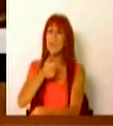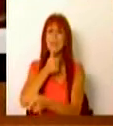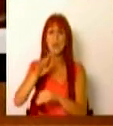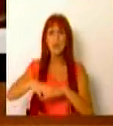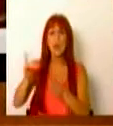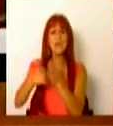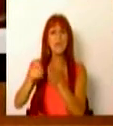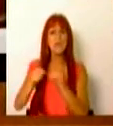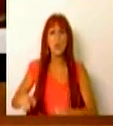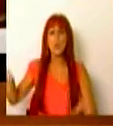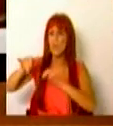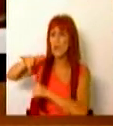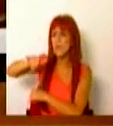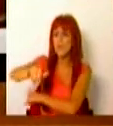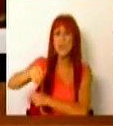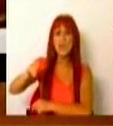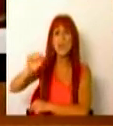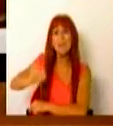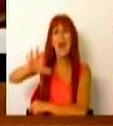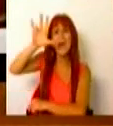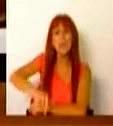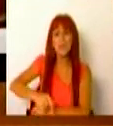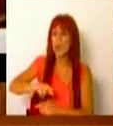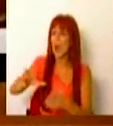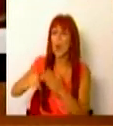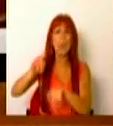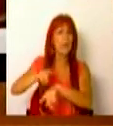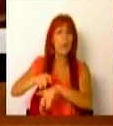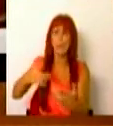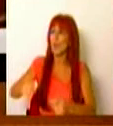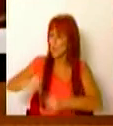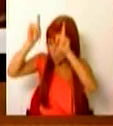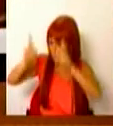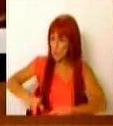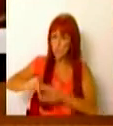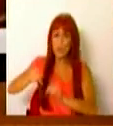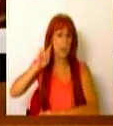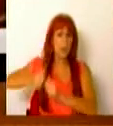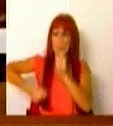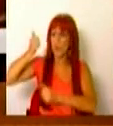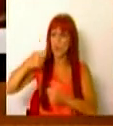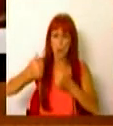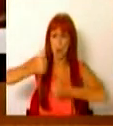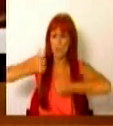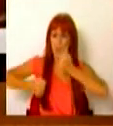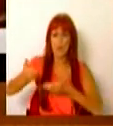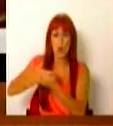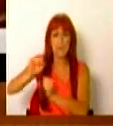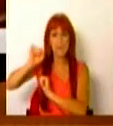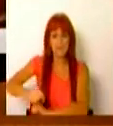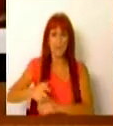a necessidade do novo aeroporto na região de Lisboa, que roubou o tempo certo para o arranque de um projeto vital para a competitividade da nossa